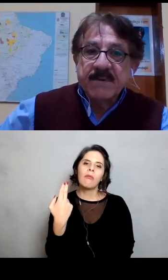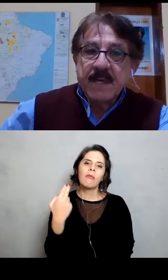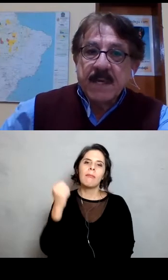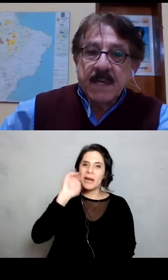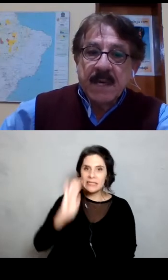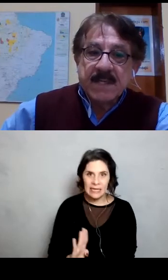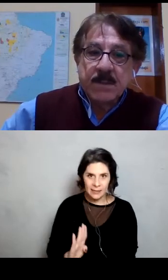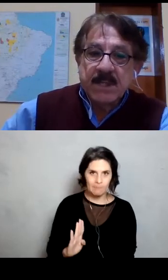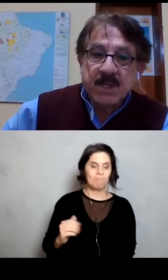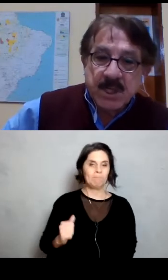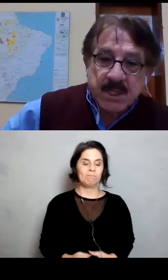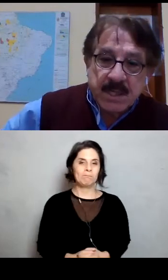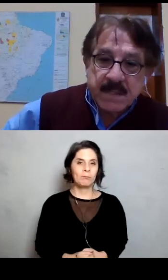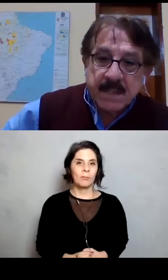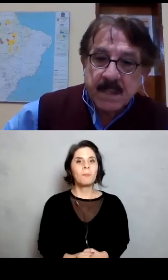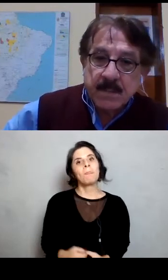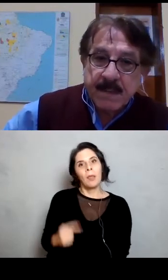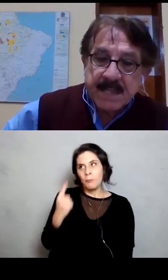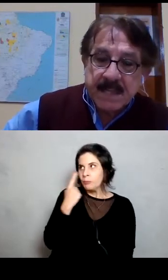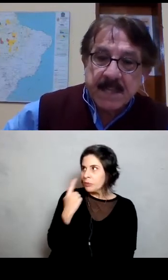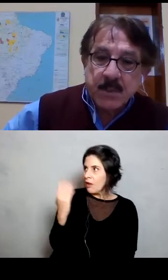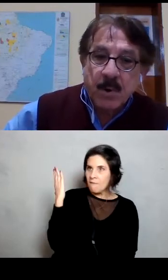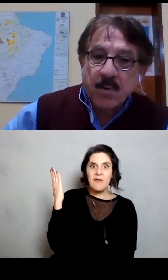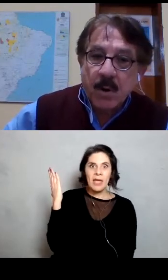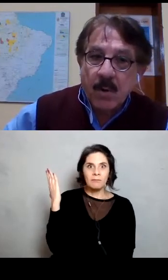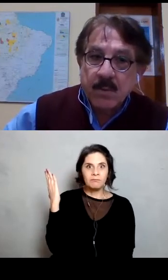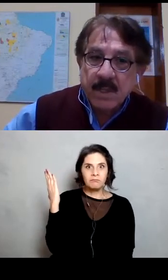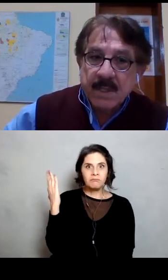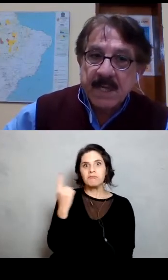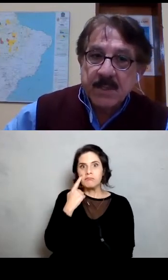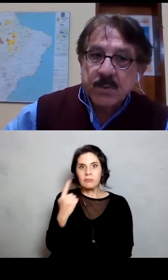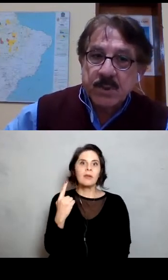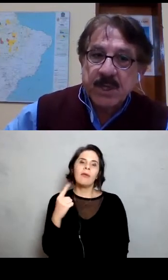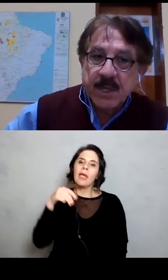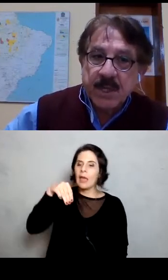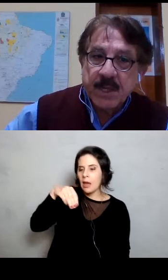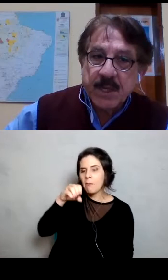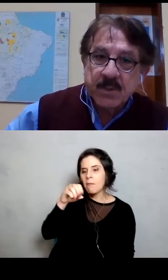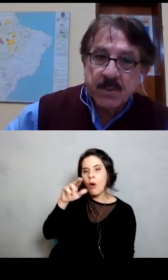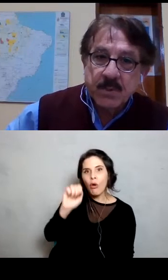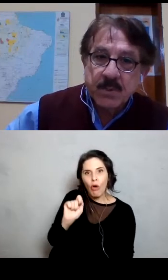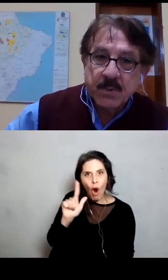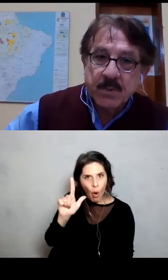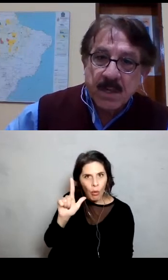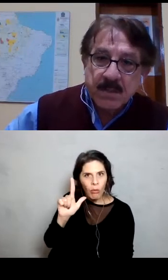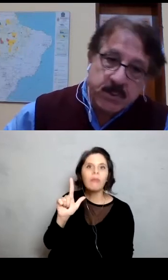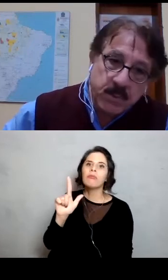podem ver que as línguas indígenas brasileiras e o mongol trazem os sujeitos,